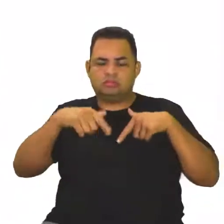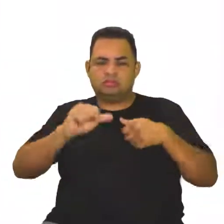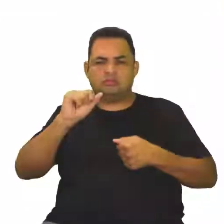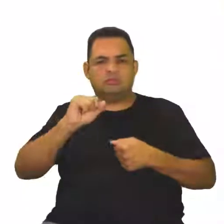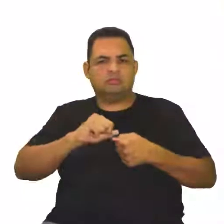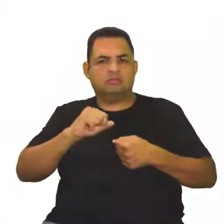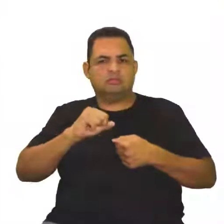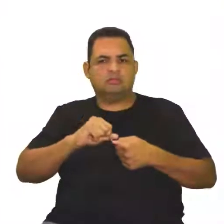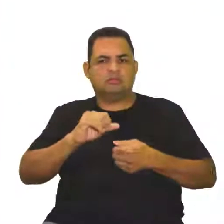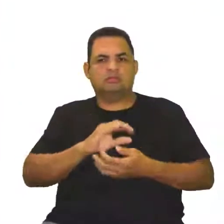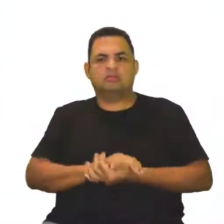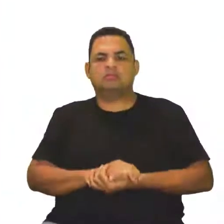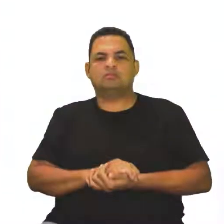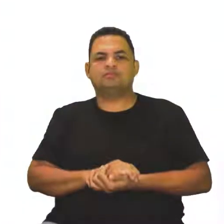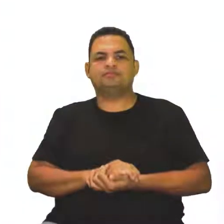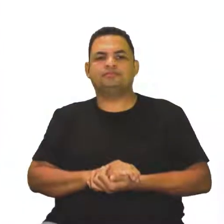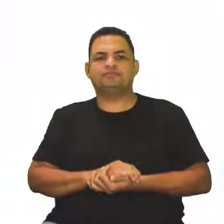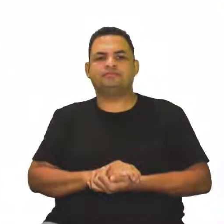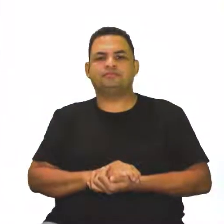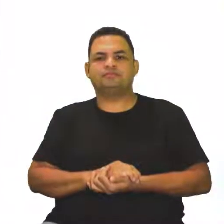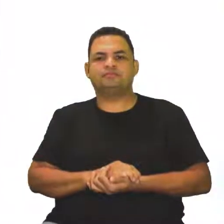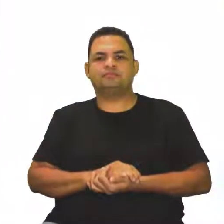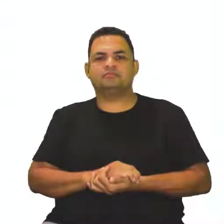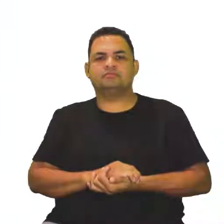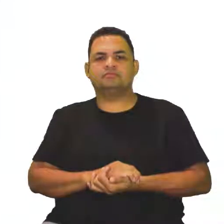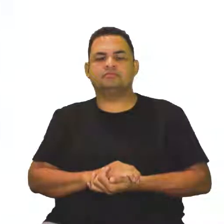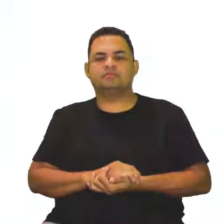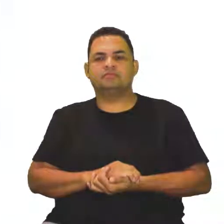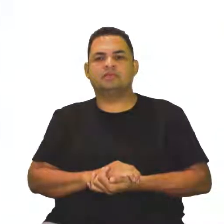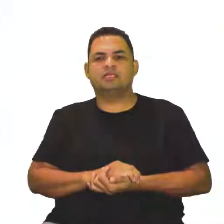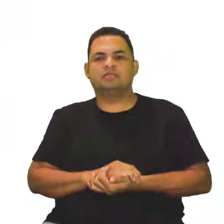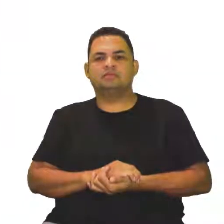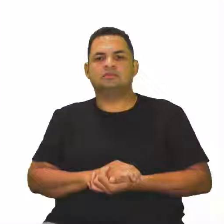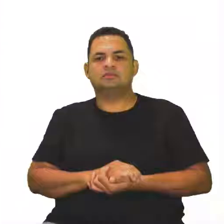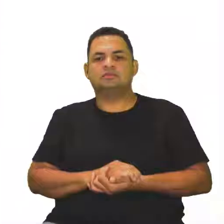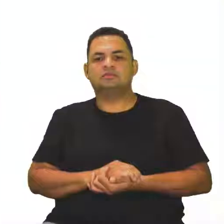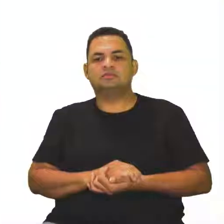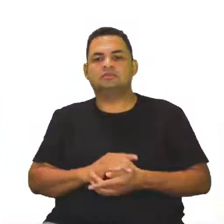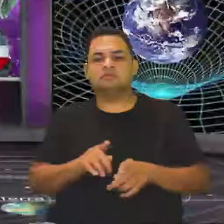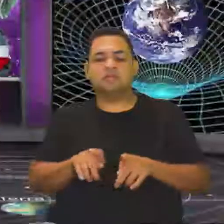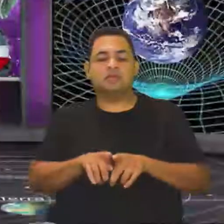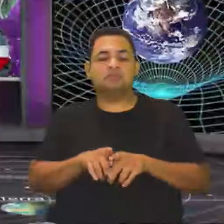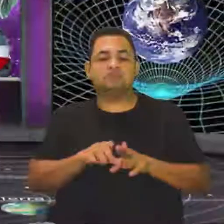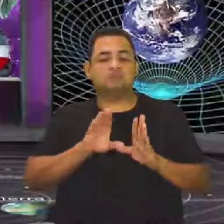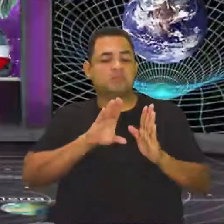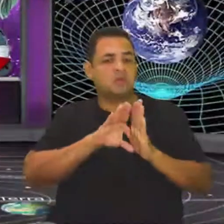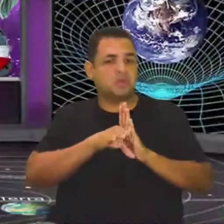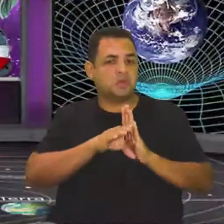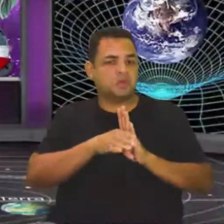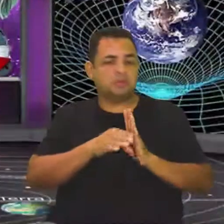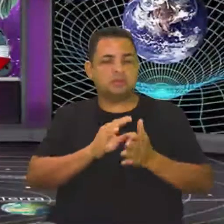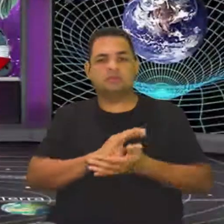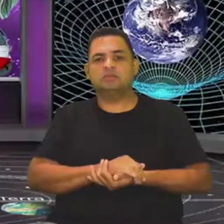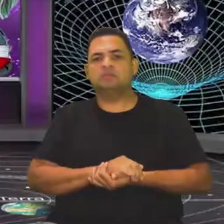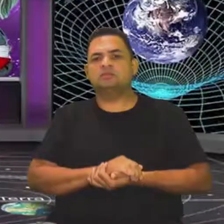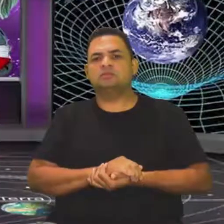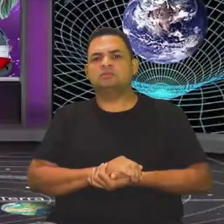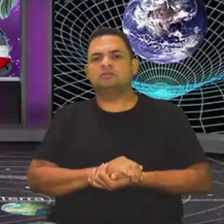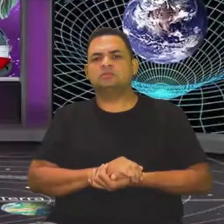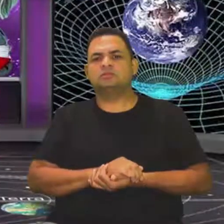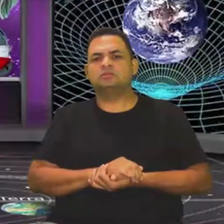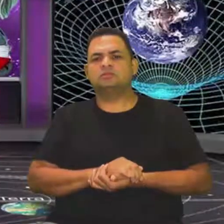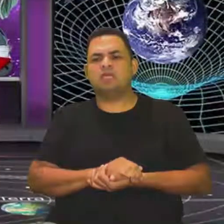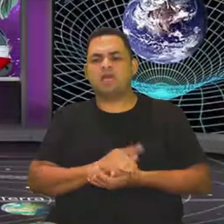é realizado, tá bom? Aí você pode tirar aquele conceito também, né? Será que a